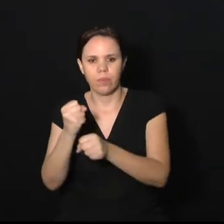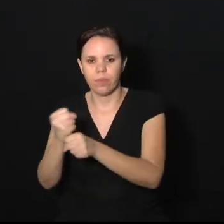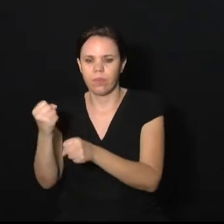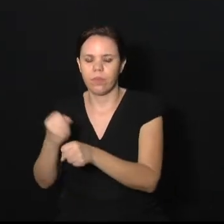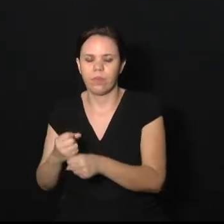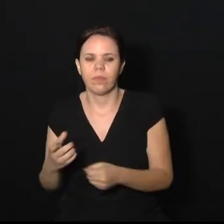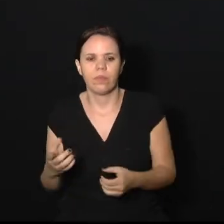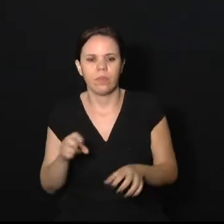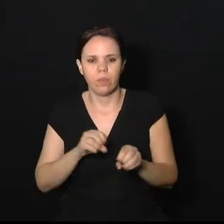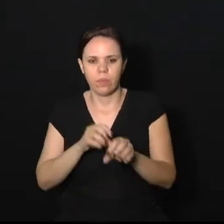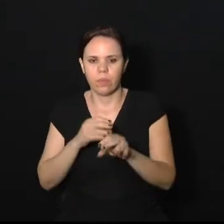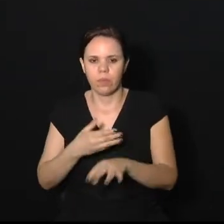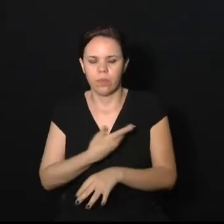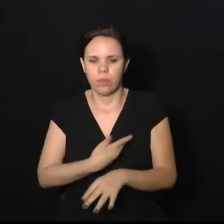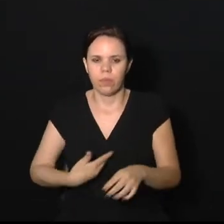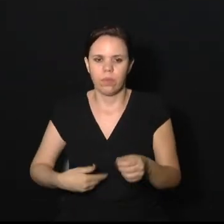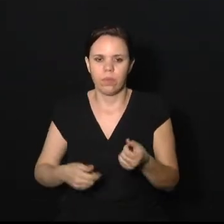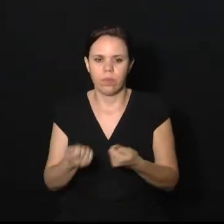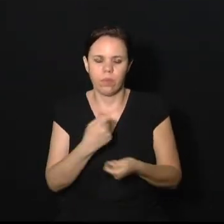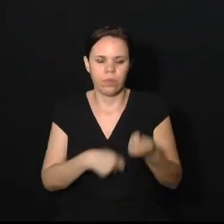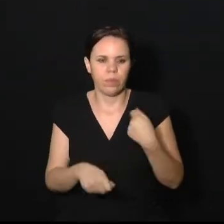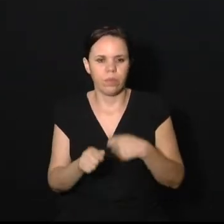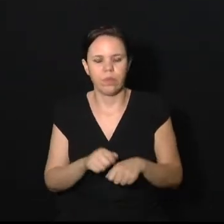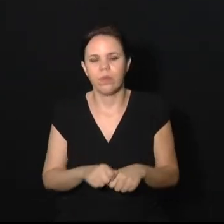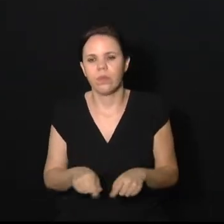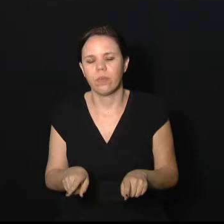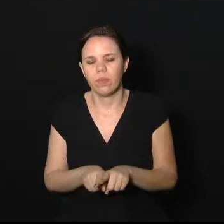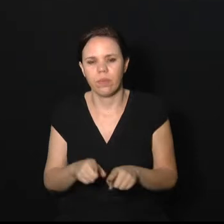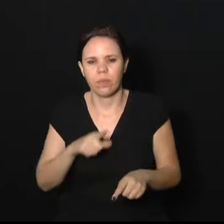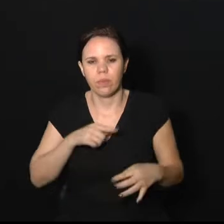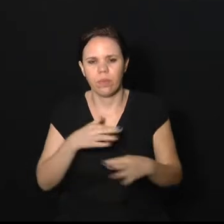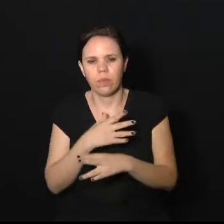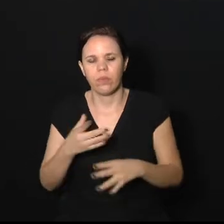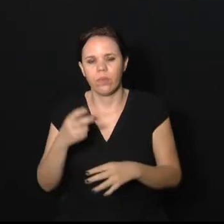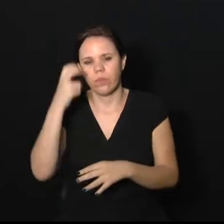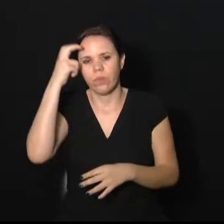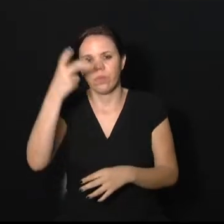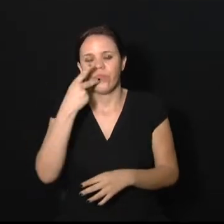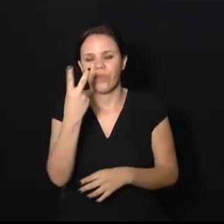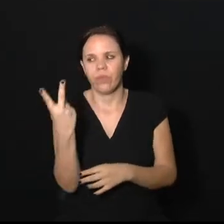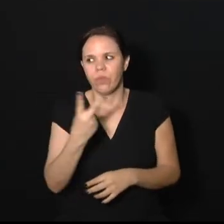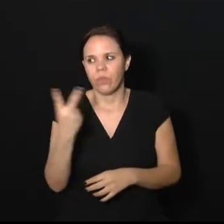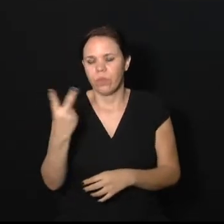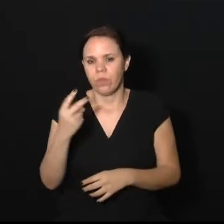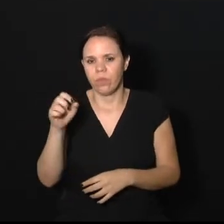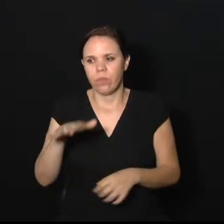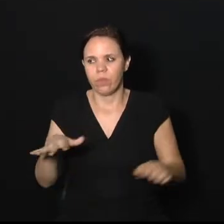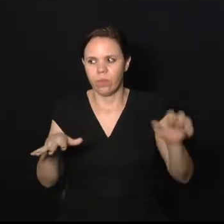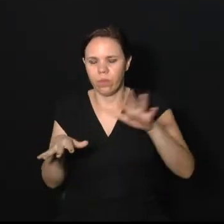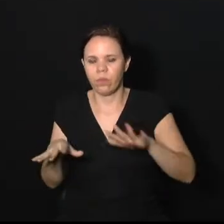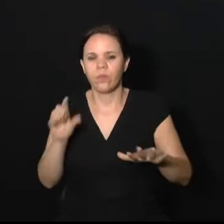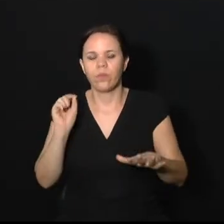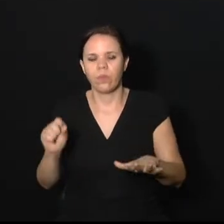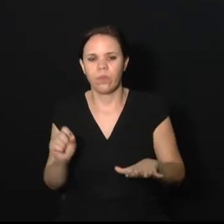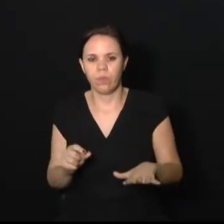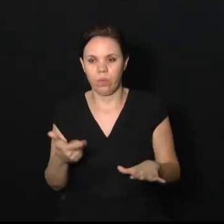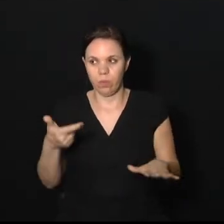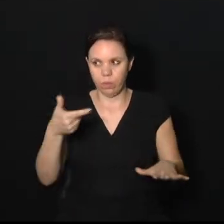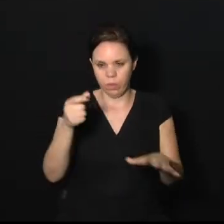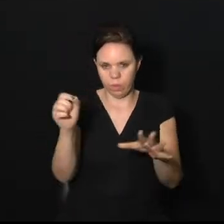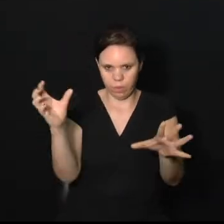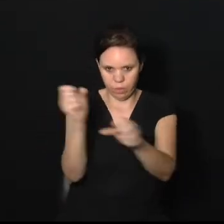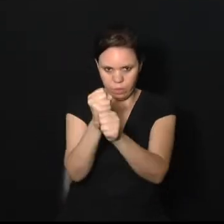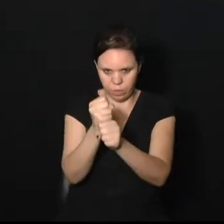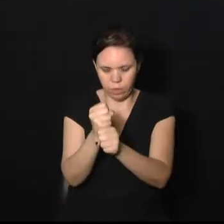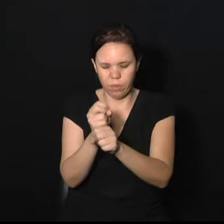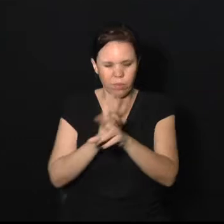educação, governança. E hoje, com cidades inteligentes, a gente também fala de 2 áreas, né, que a gente engloba nessas 10 áreas